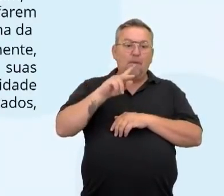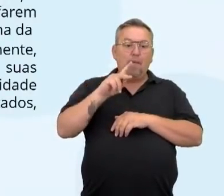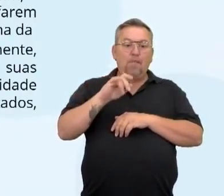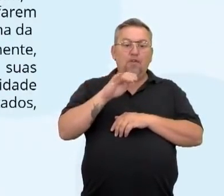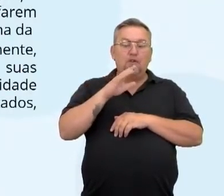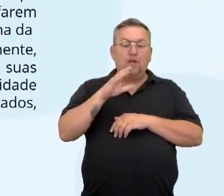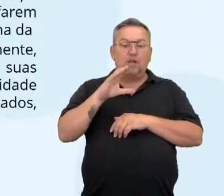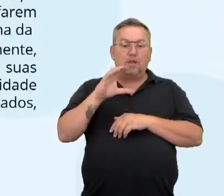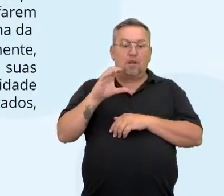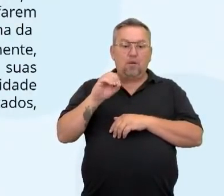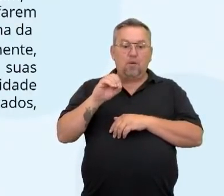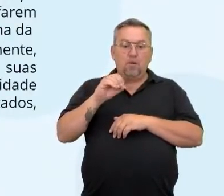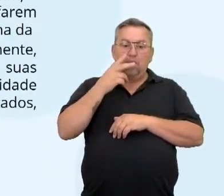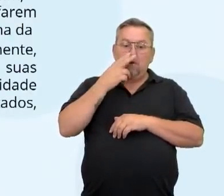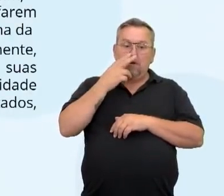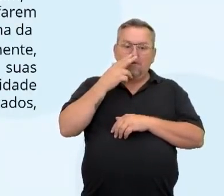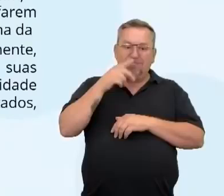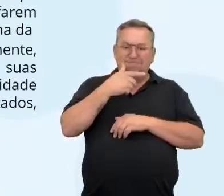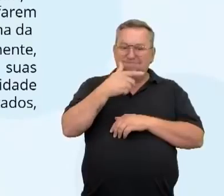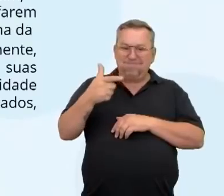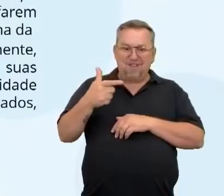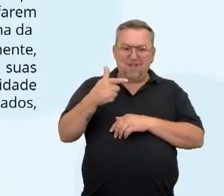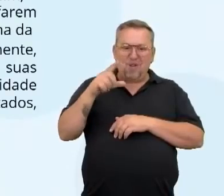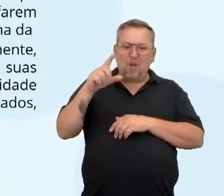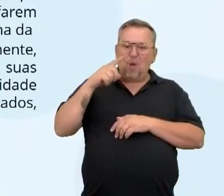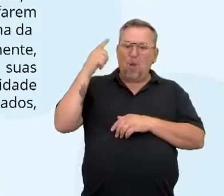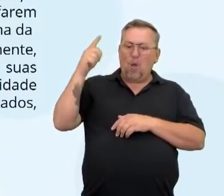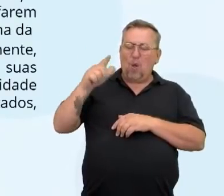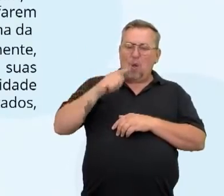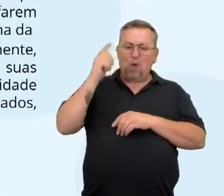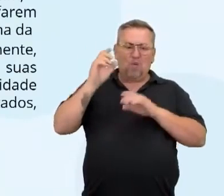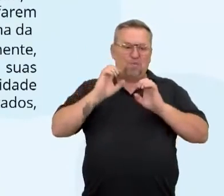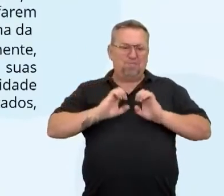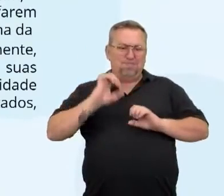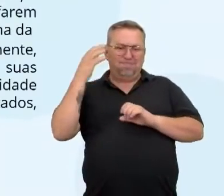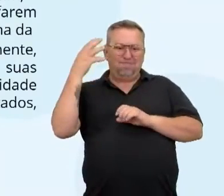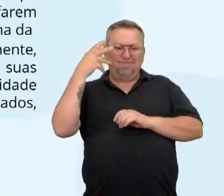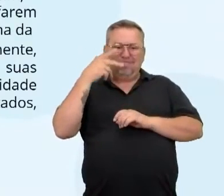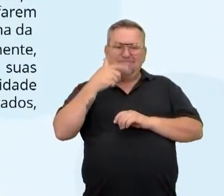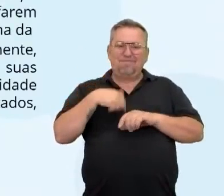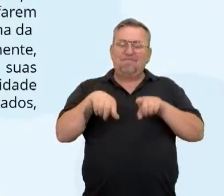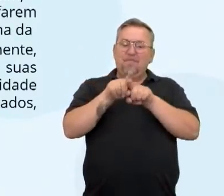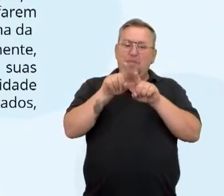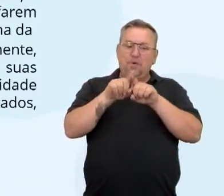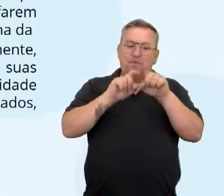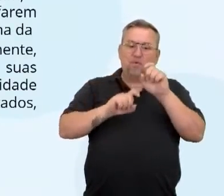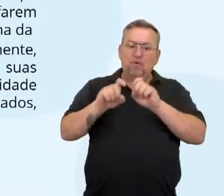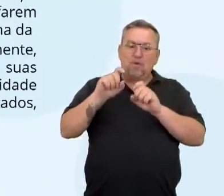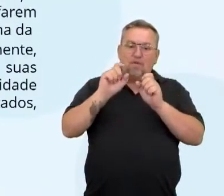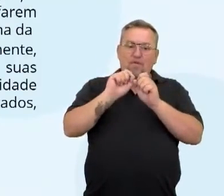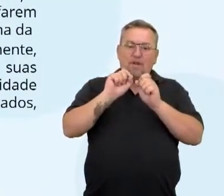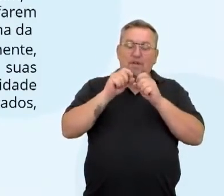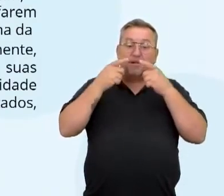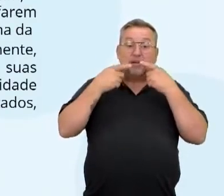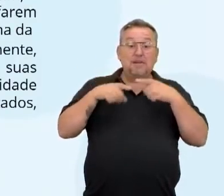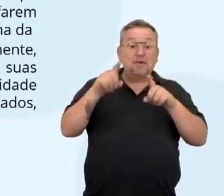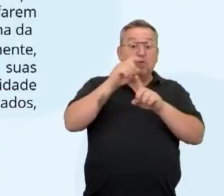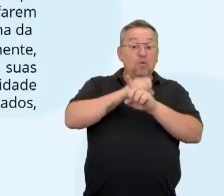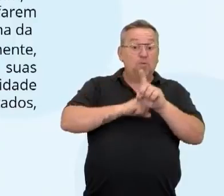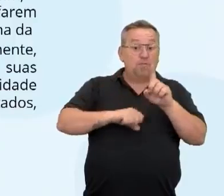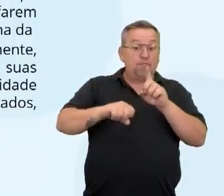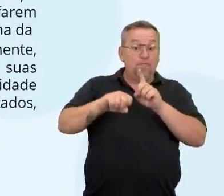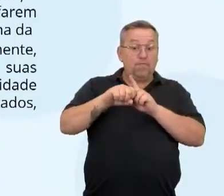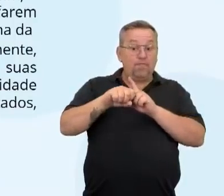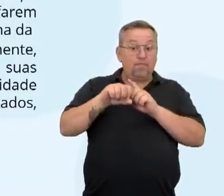pichações. Aparentemente desprovida de qualquer lógica ou norma estética, a pichação, assim como o grafite, realiza crítica